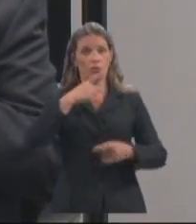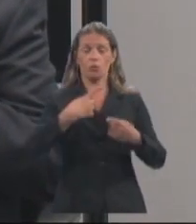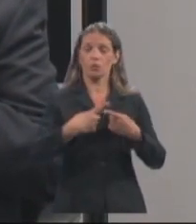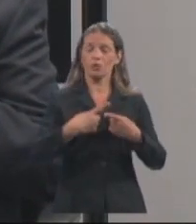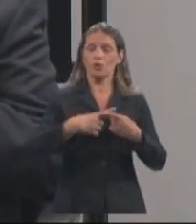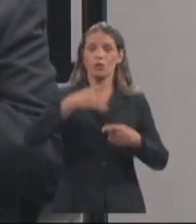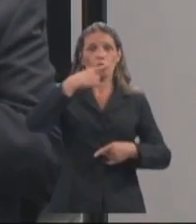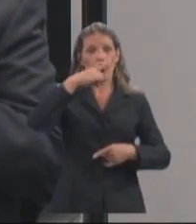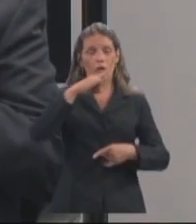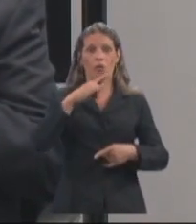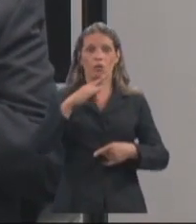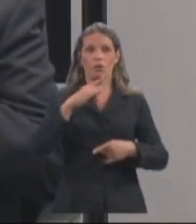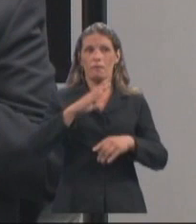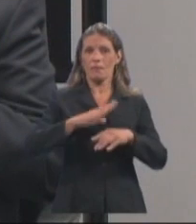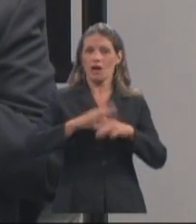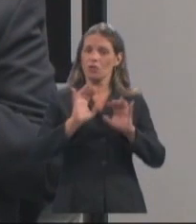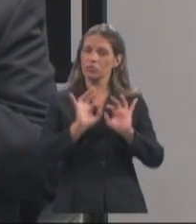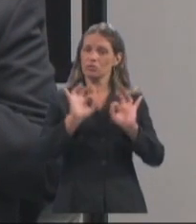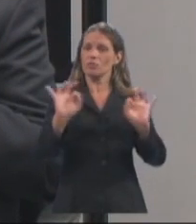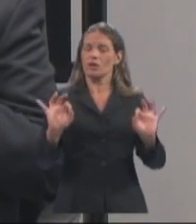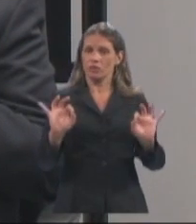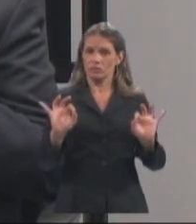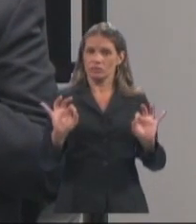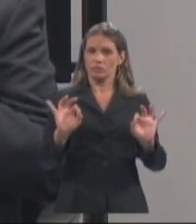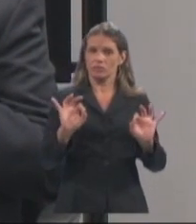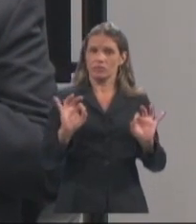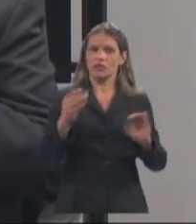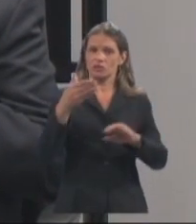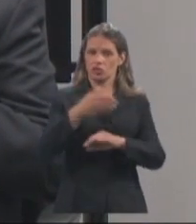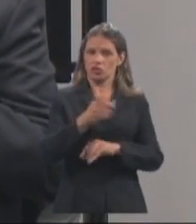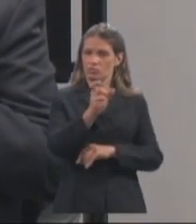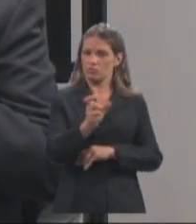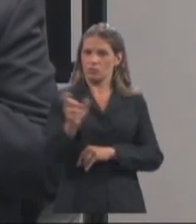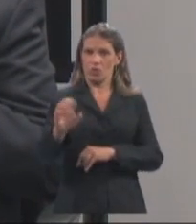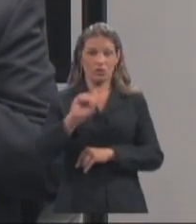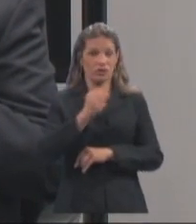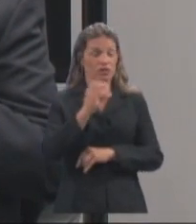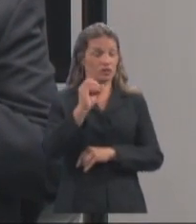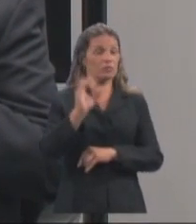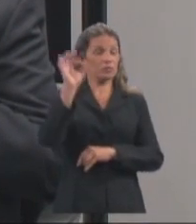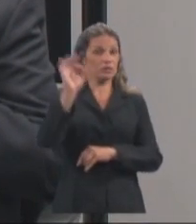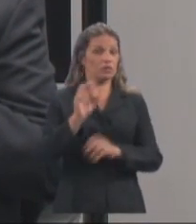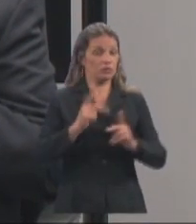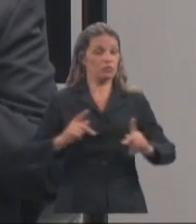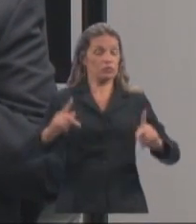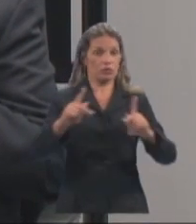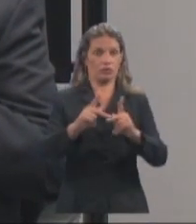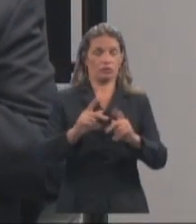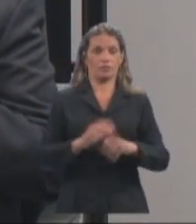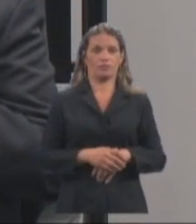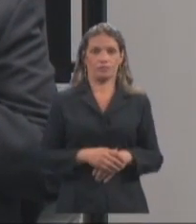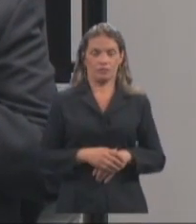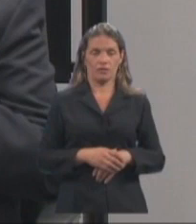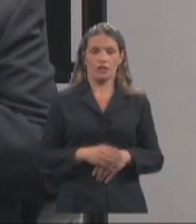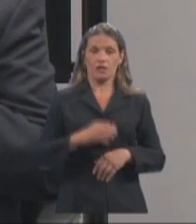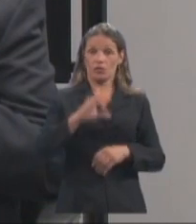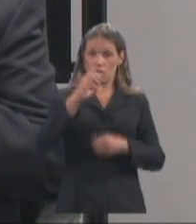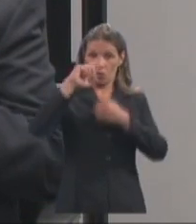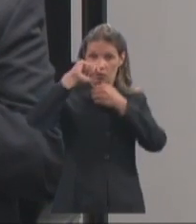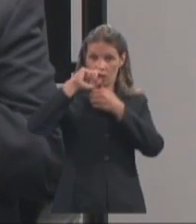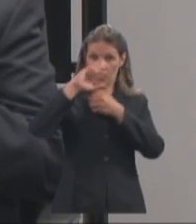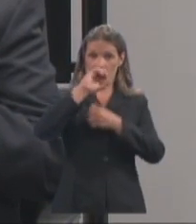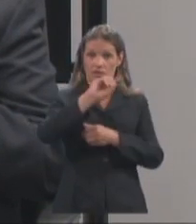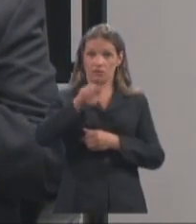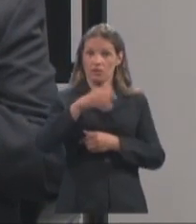mais comum atinge 18% da população e o craque atinge 08 da população